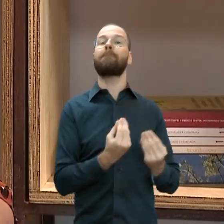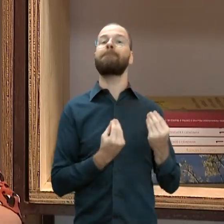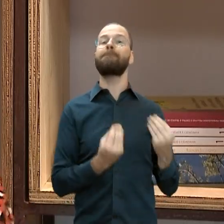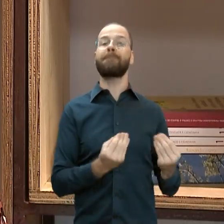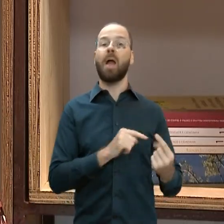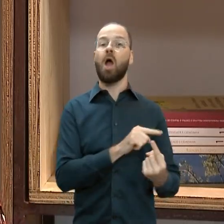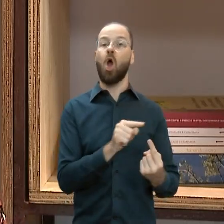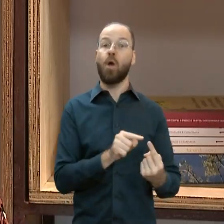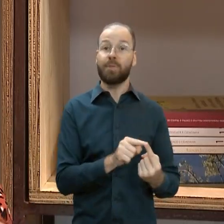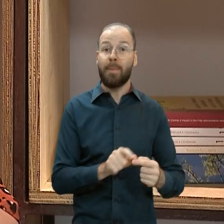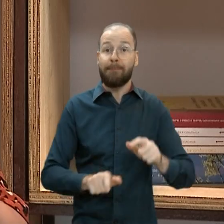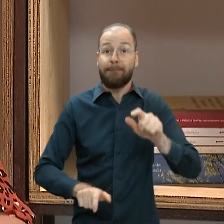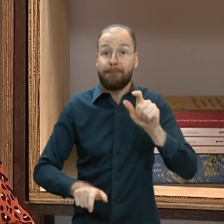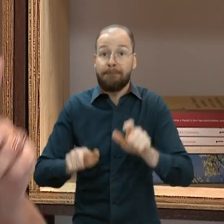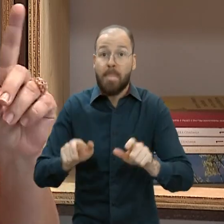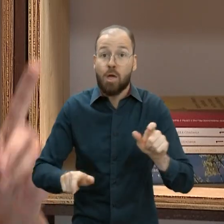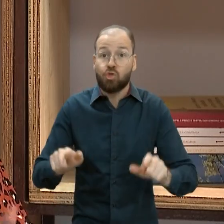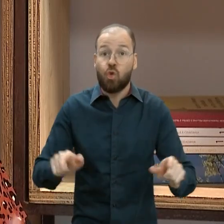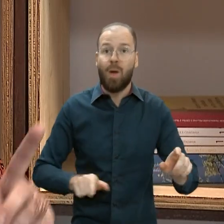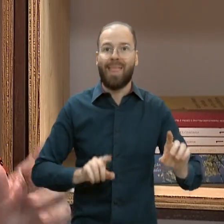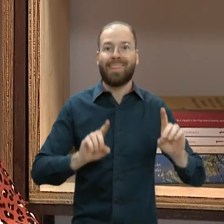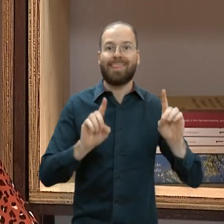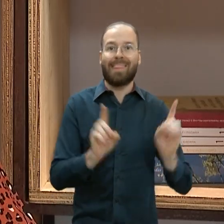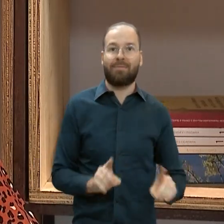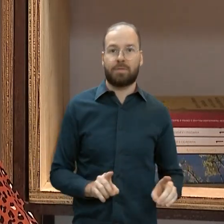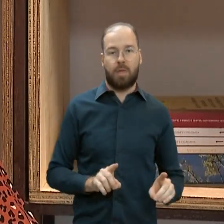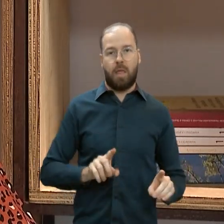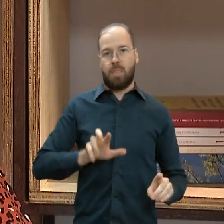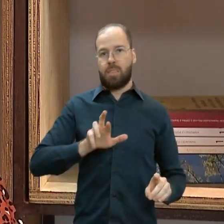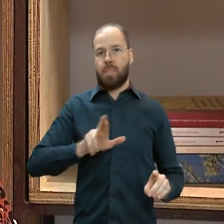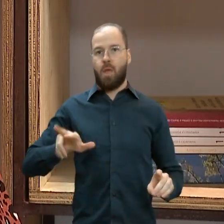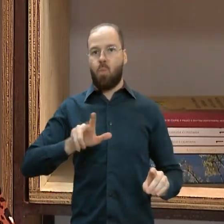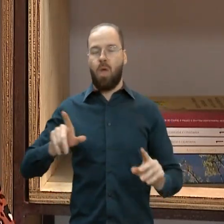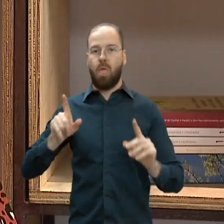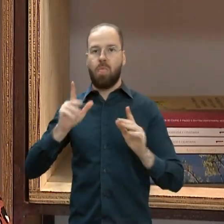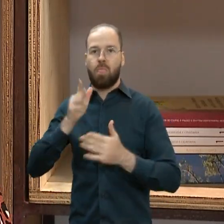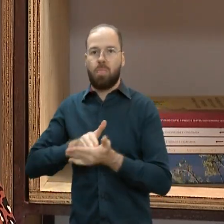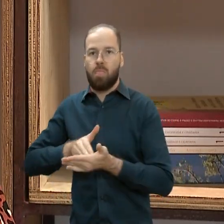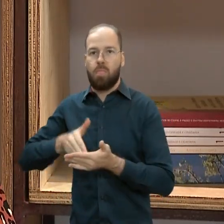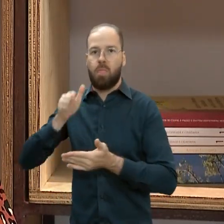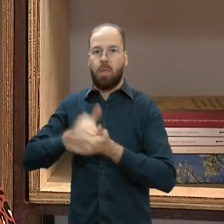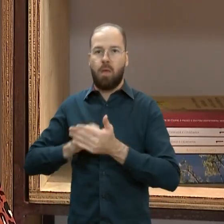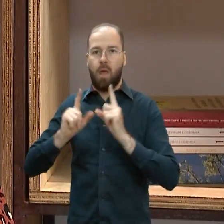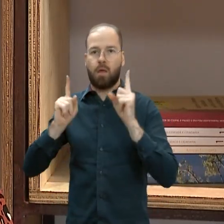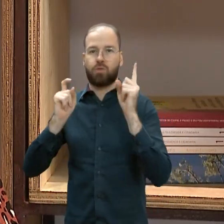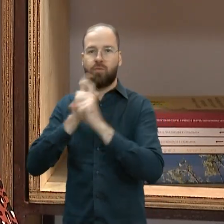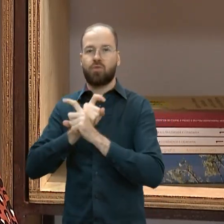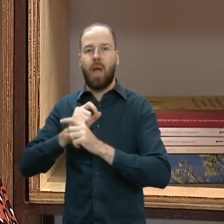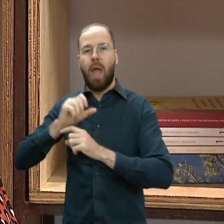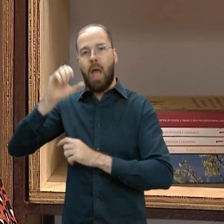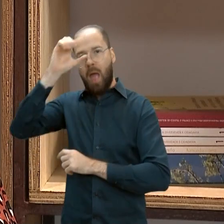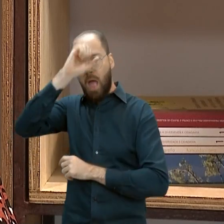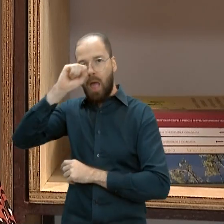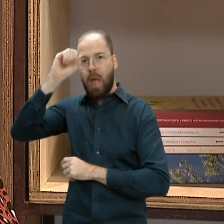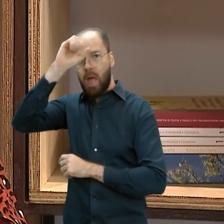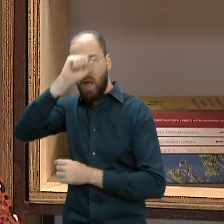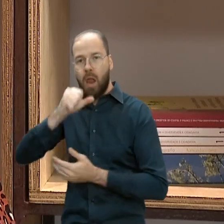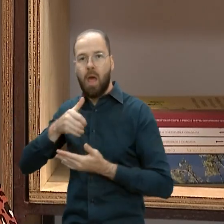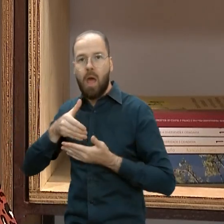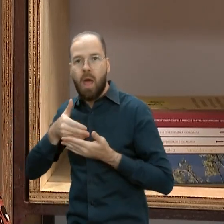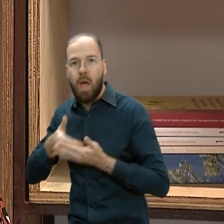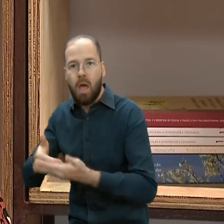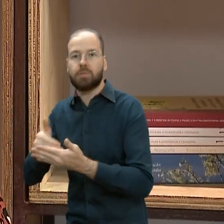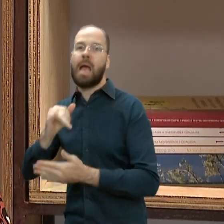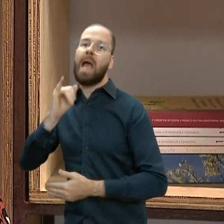com deficiência e não as dificuldades de aprendizagem. Então, eu vejo que tem que ser muito